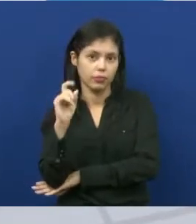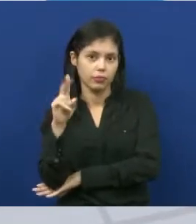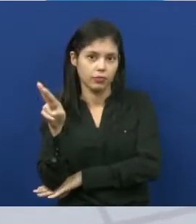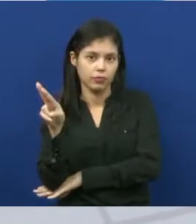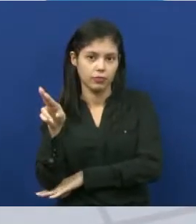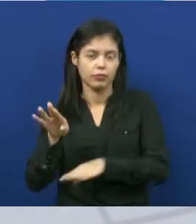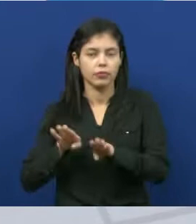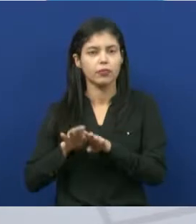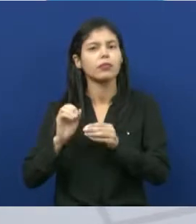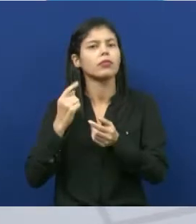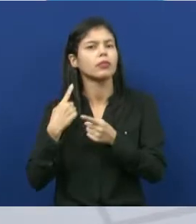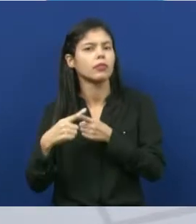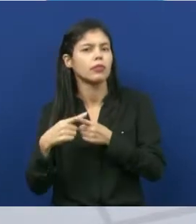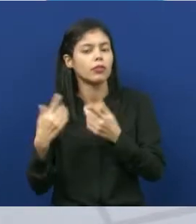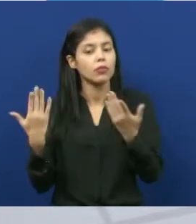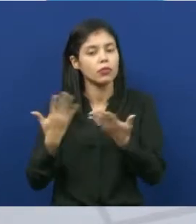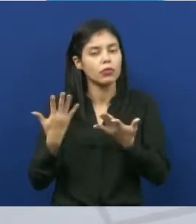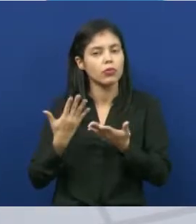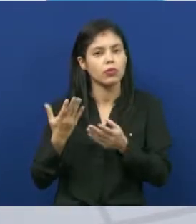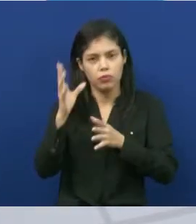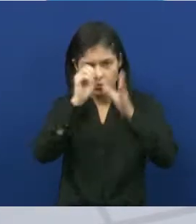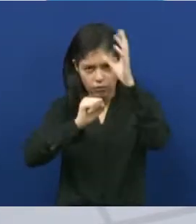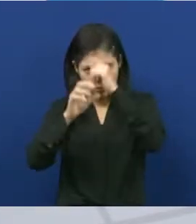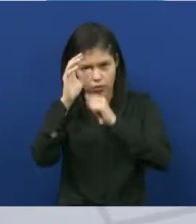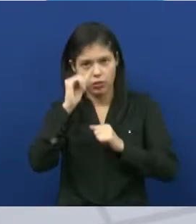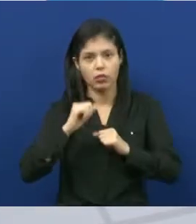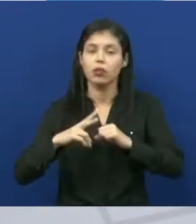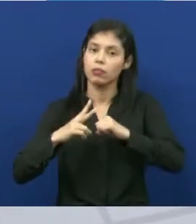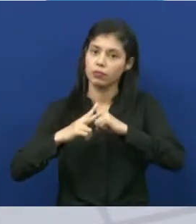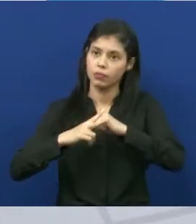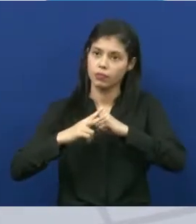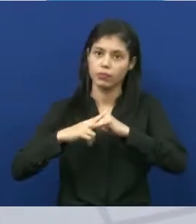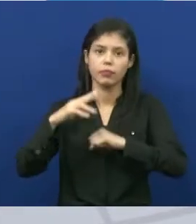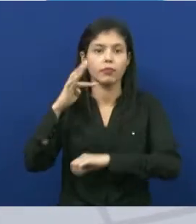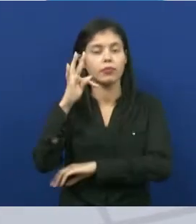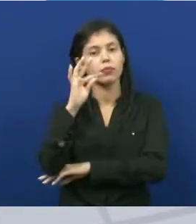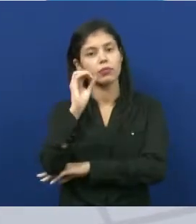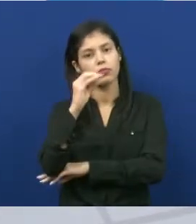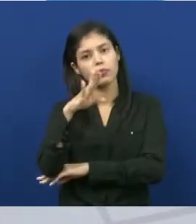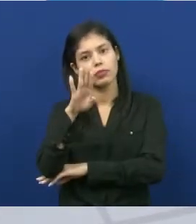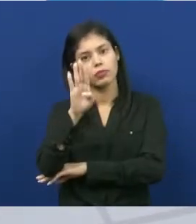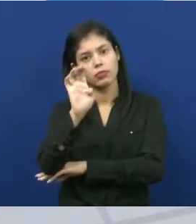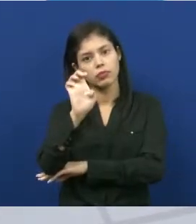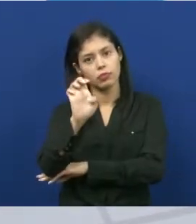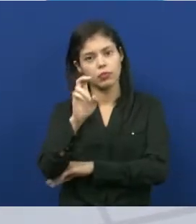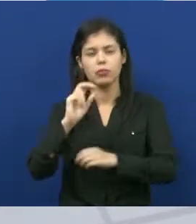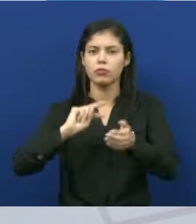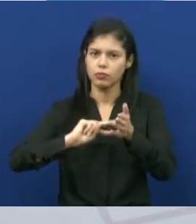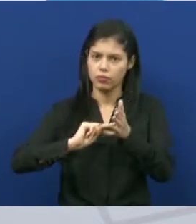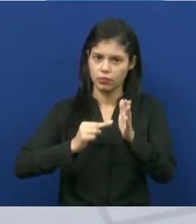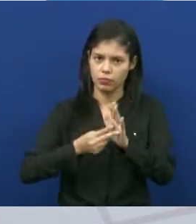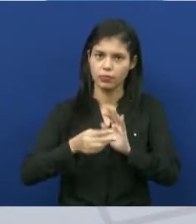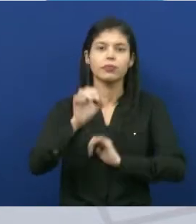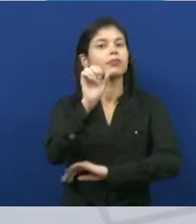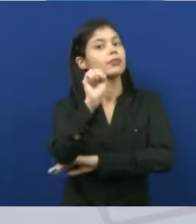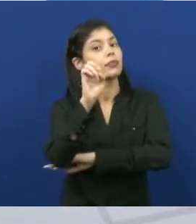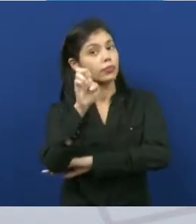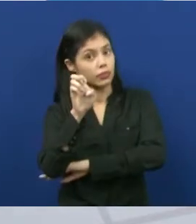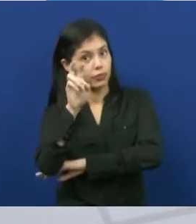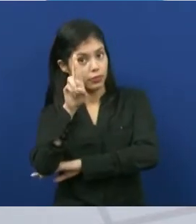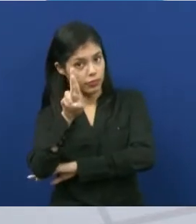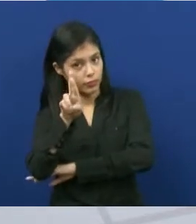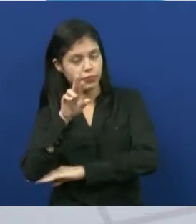Porque hoje nós vamos aprender um pouquinho sobre o verbo to be. E o verbo to be, um dos significados que ele tem é o verbo